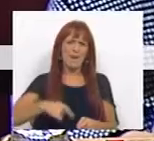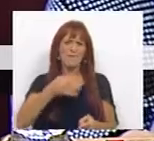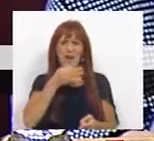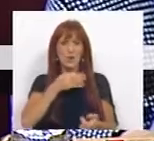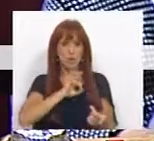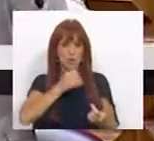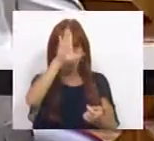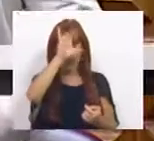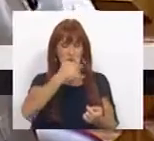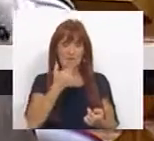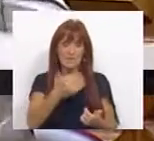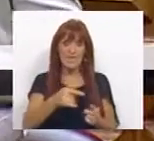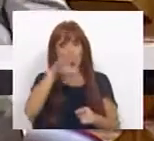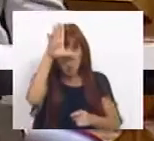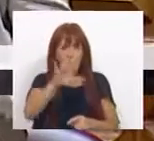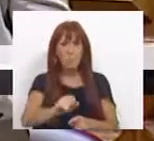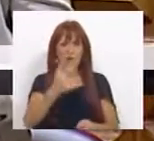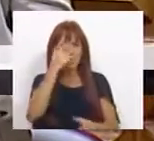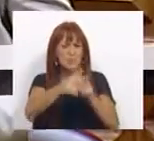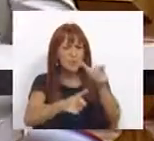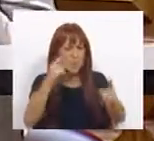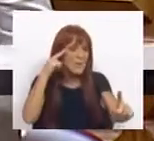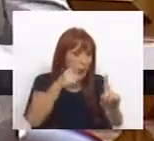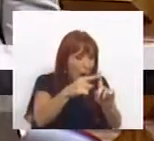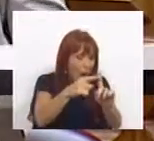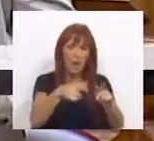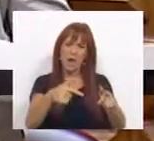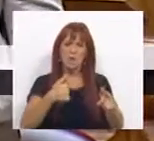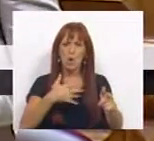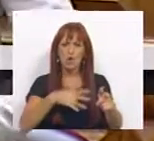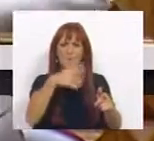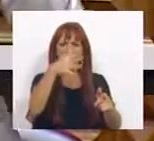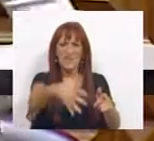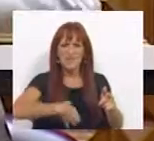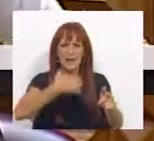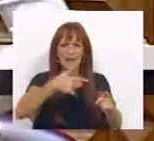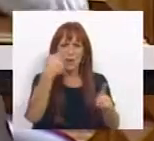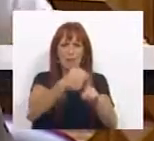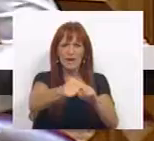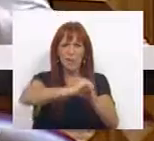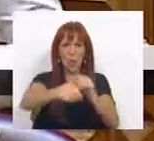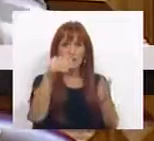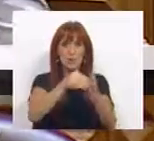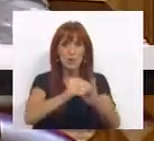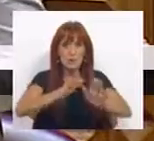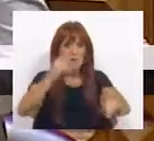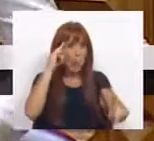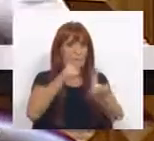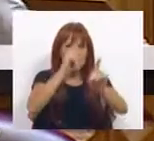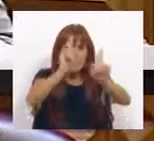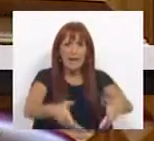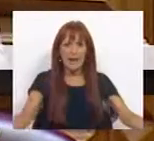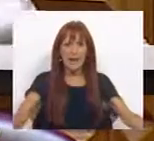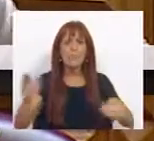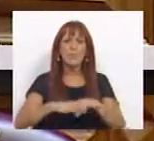Sr. Primeiro-Ministro a pedir que governe para as pessoas, é também isso que nós queremos dizer. O combate à pobreza tem que ser um objetivo.